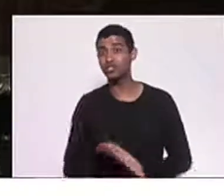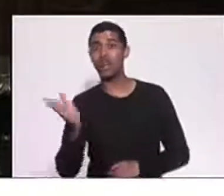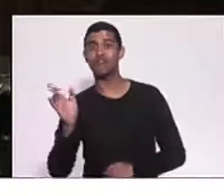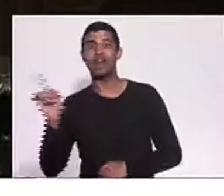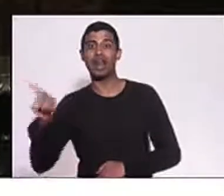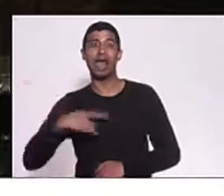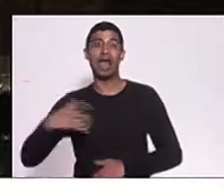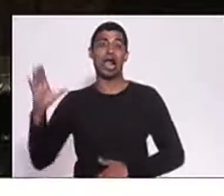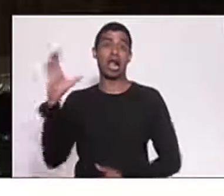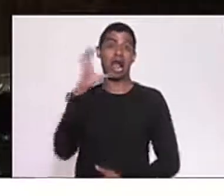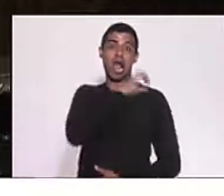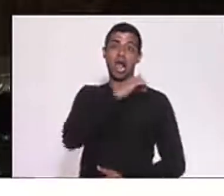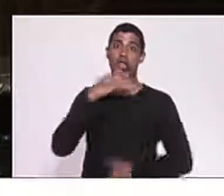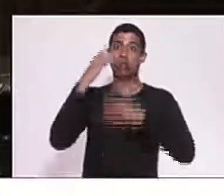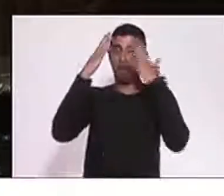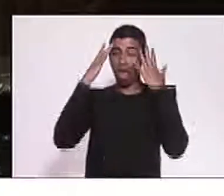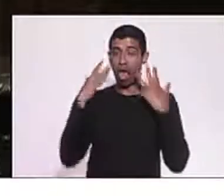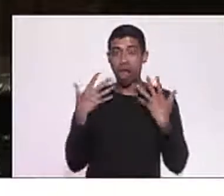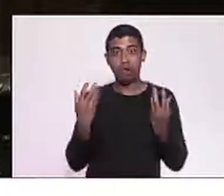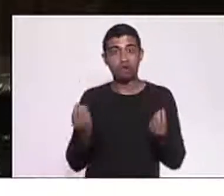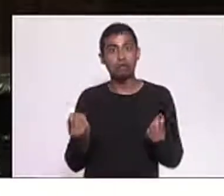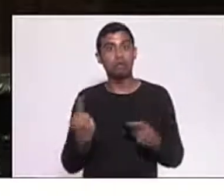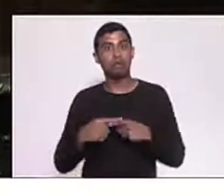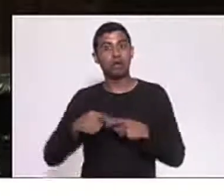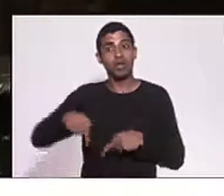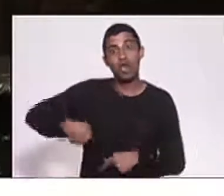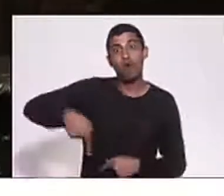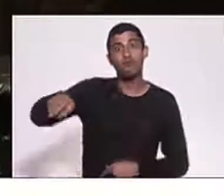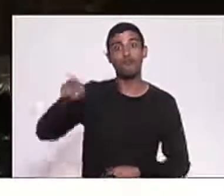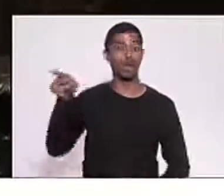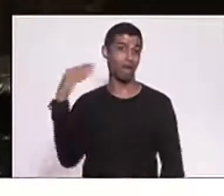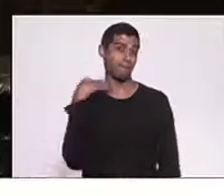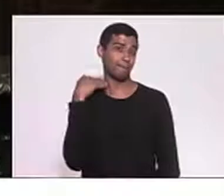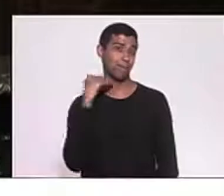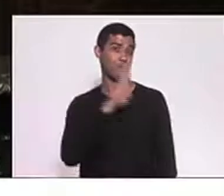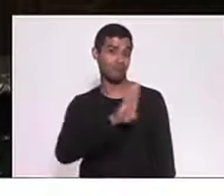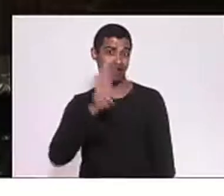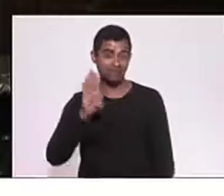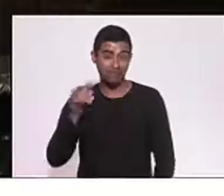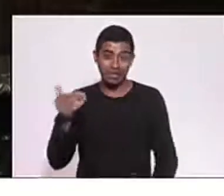calor, porque tive que ir ao Banco do Brasil,